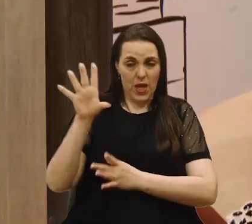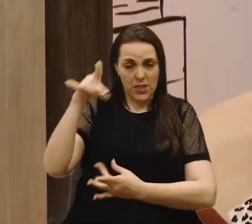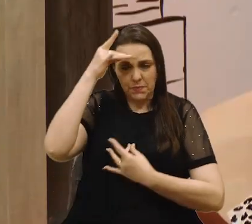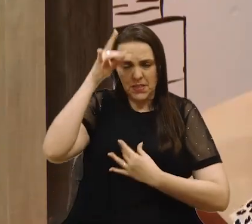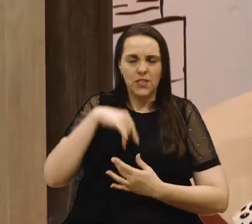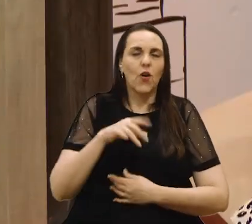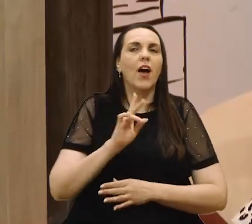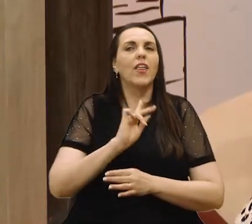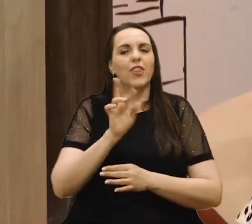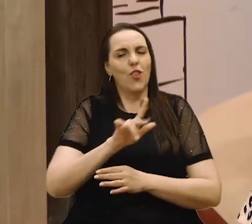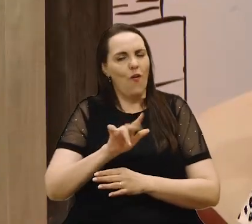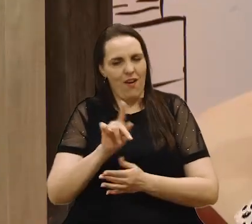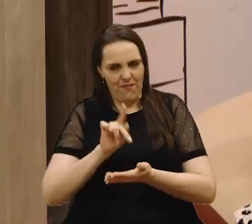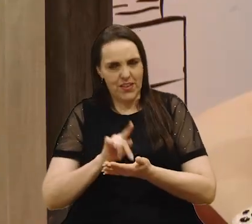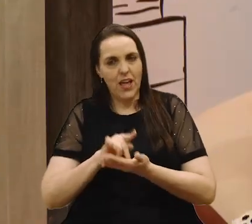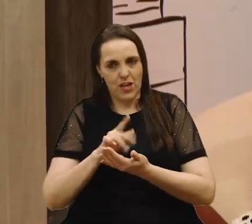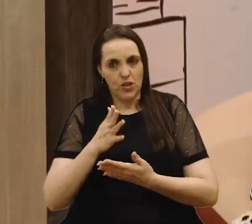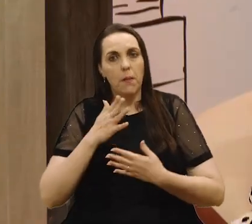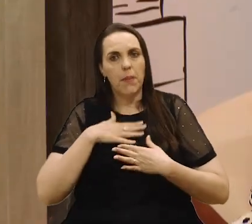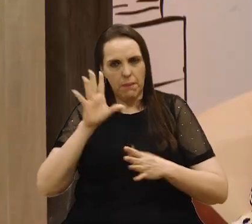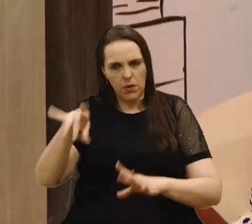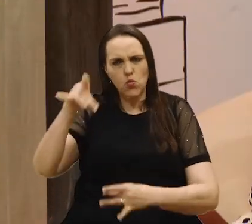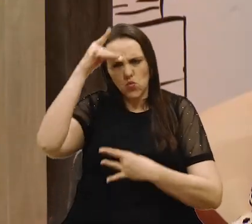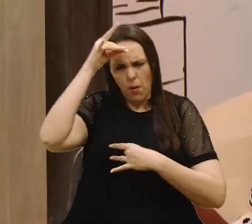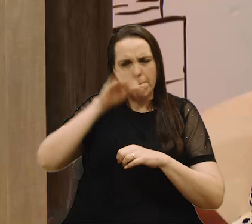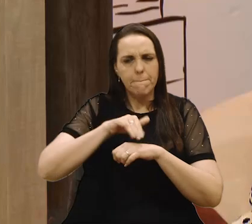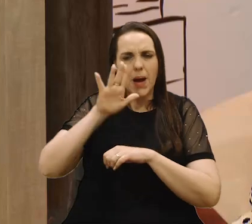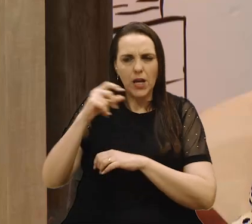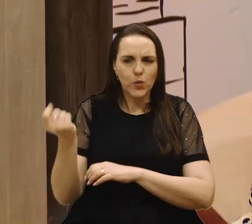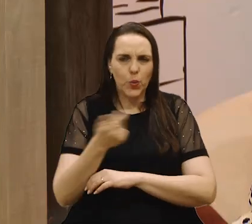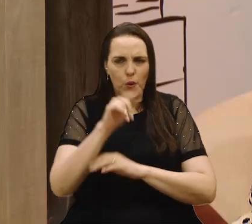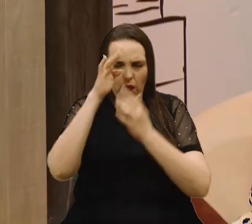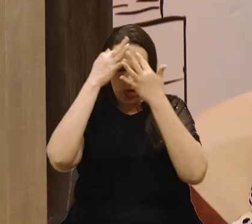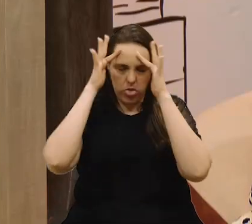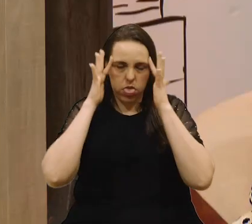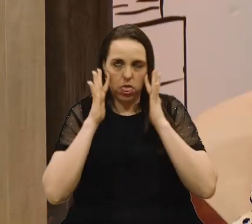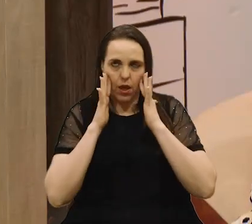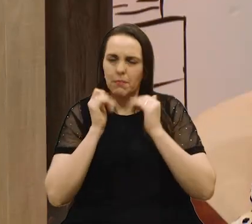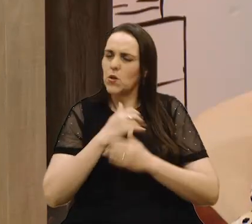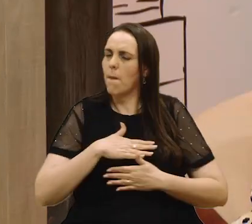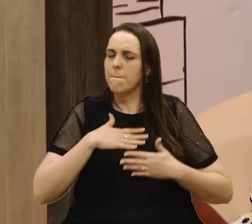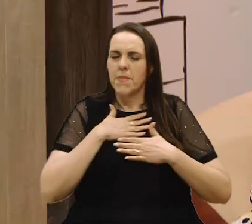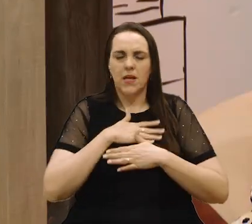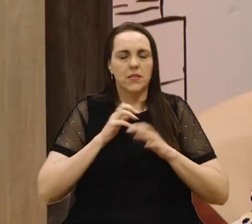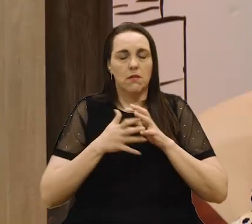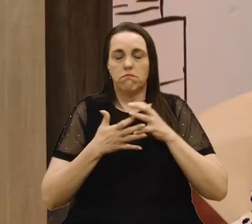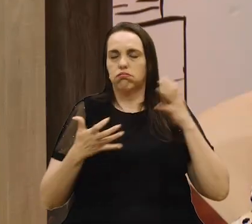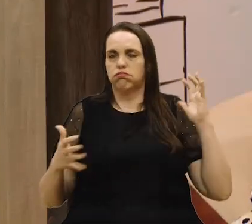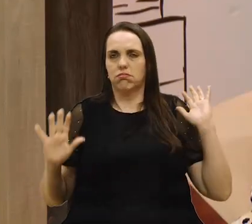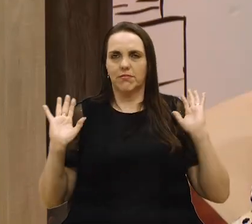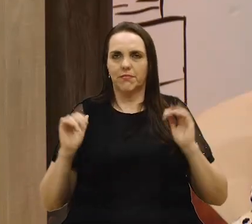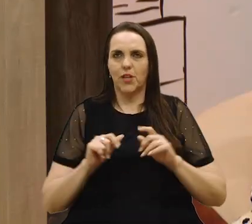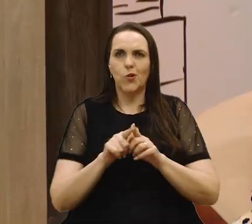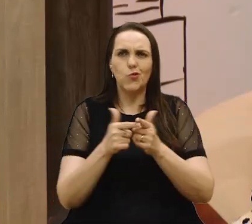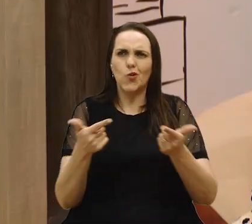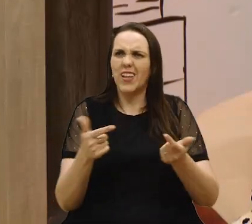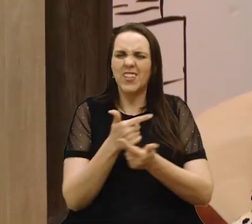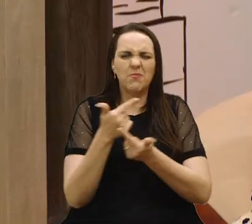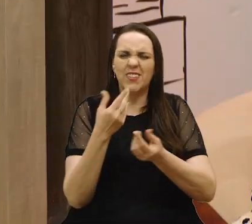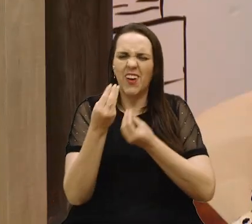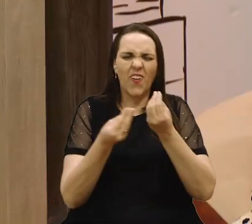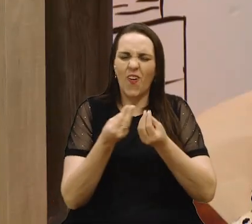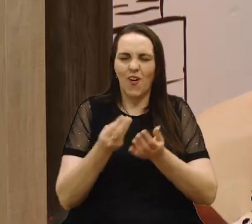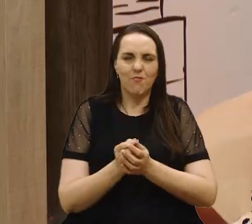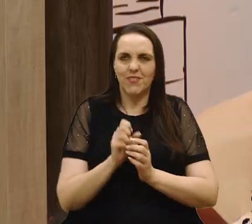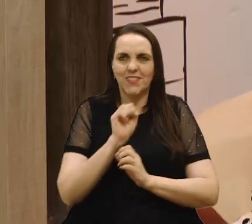Não é bem verdade, eu trago mais inspiração que transpiração, mas, assim, o prazer é imenso. Claro, o jornalismo, assim, não